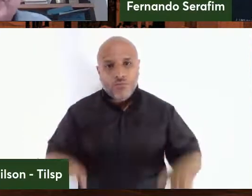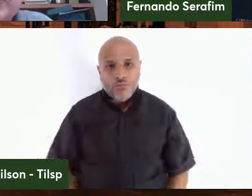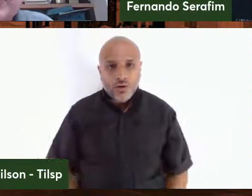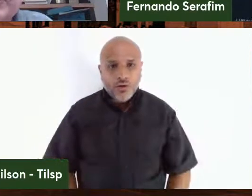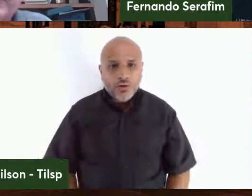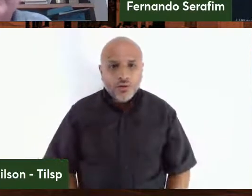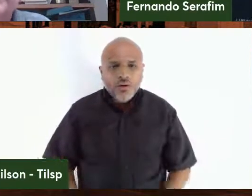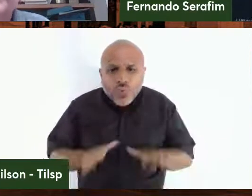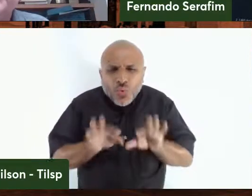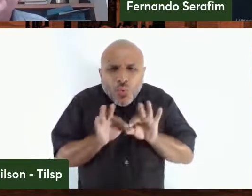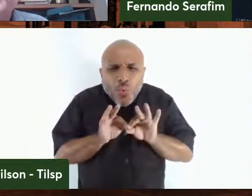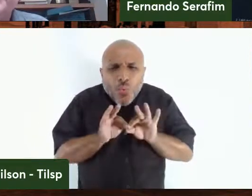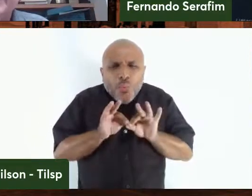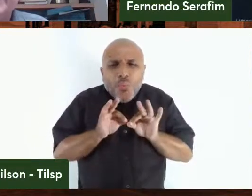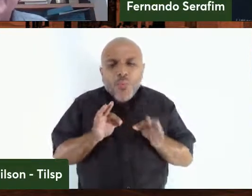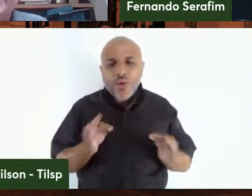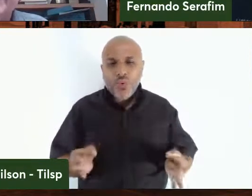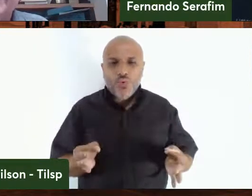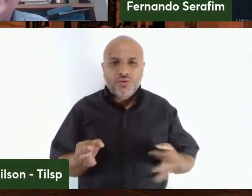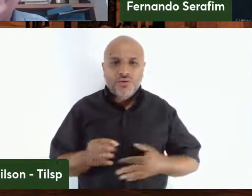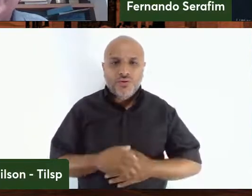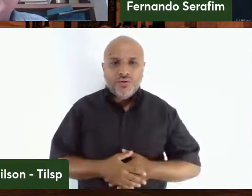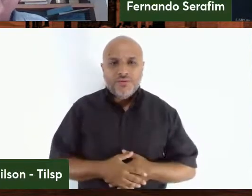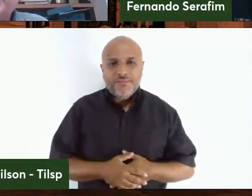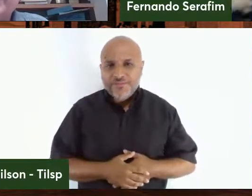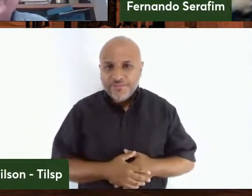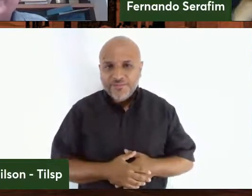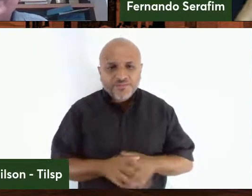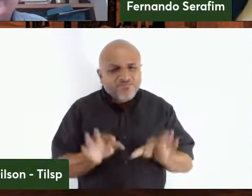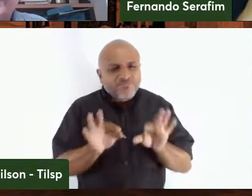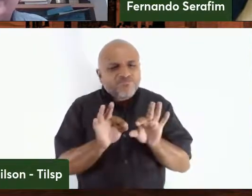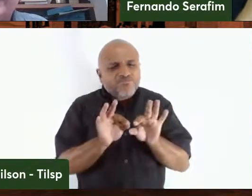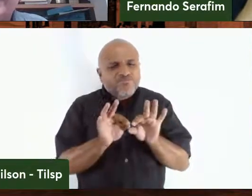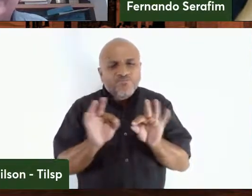do humilde, né? Do humilde.